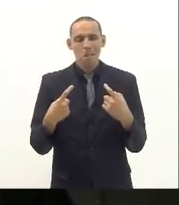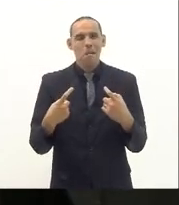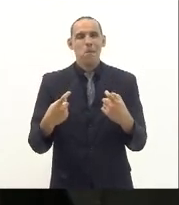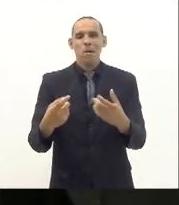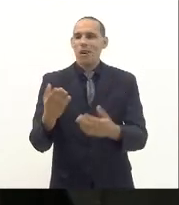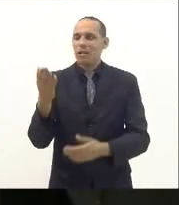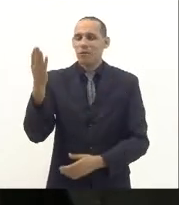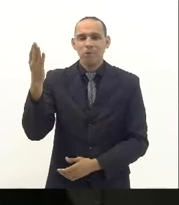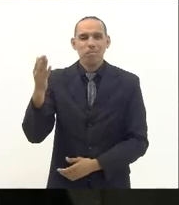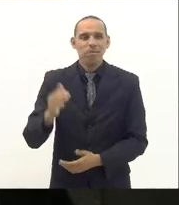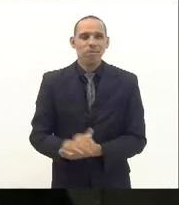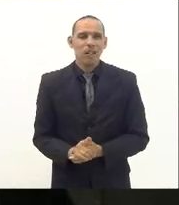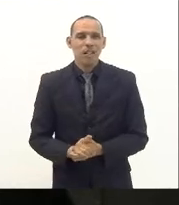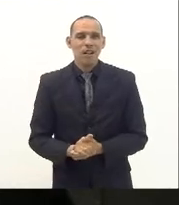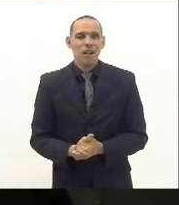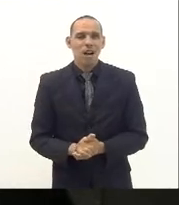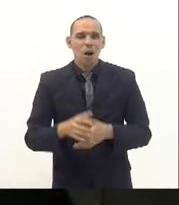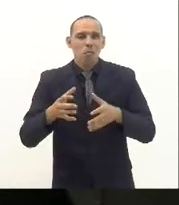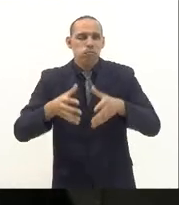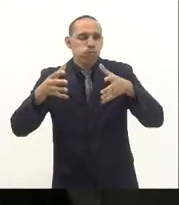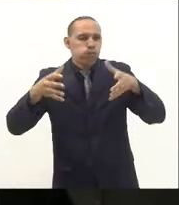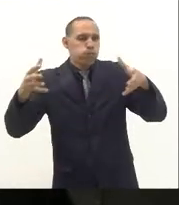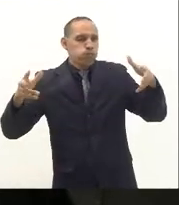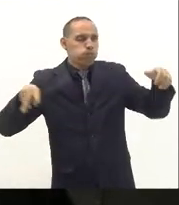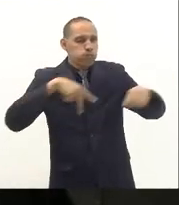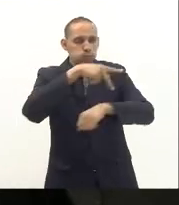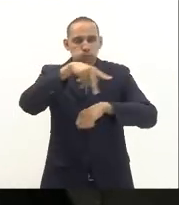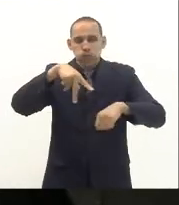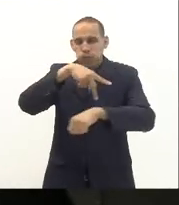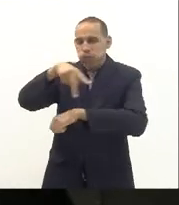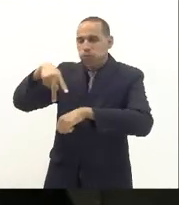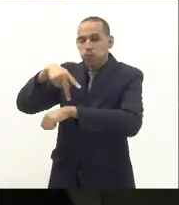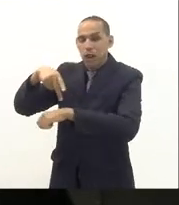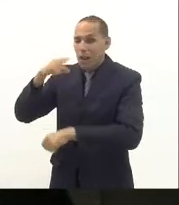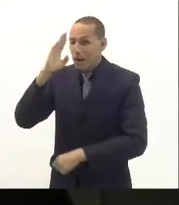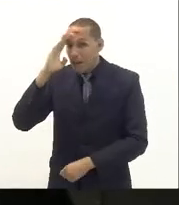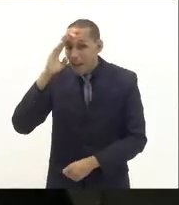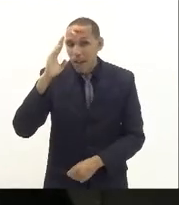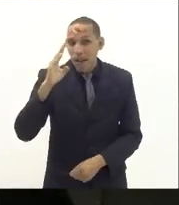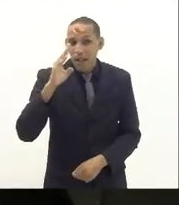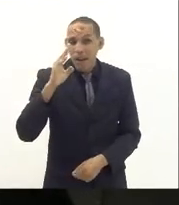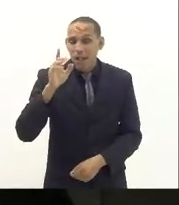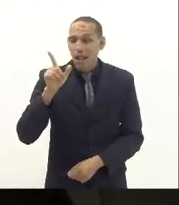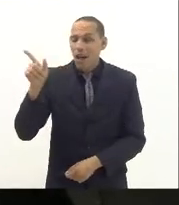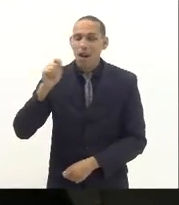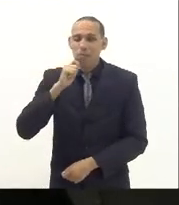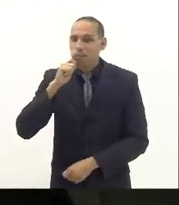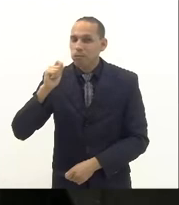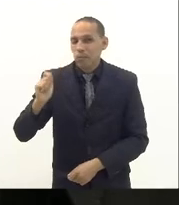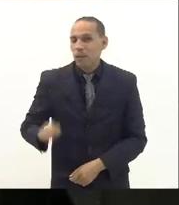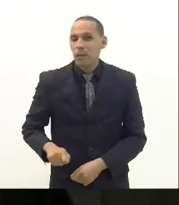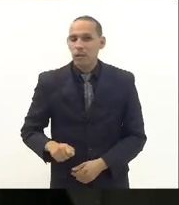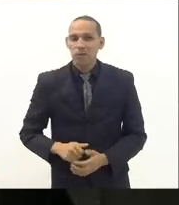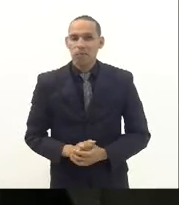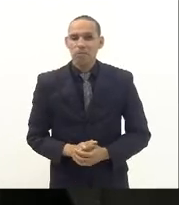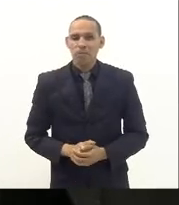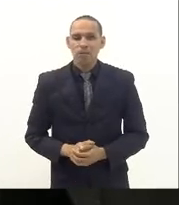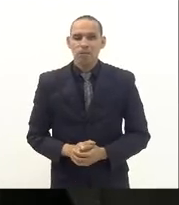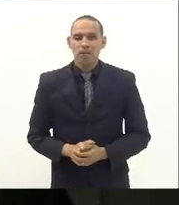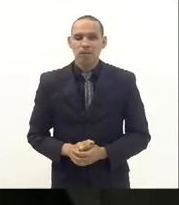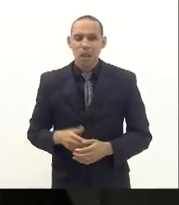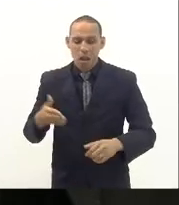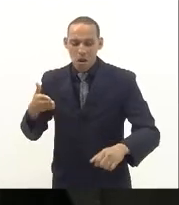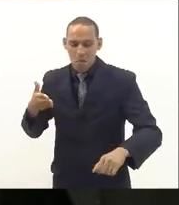e pulando por diversos países principalmente na Ucrânia que foi brutalmente